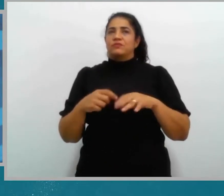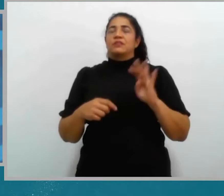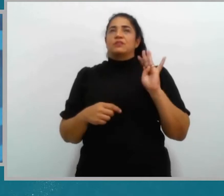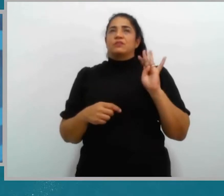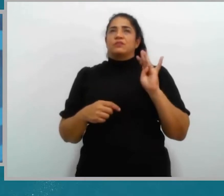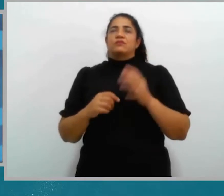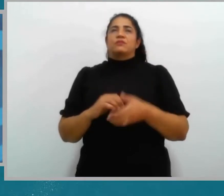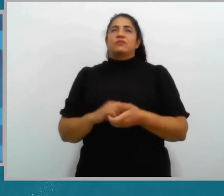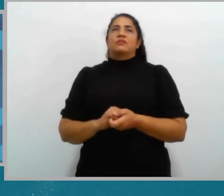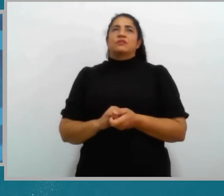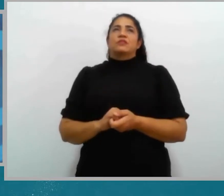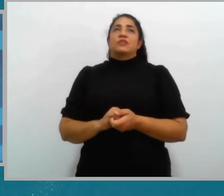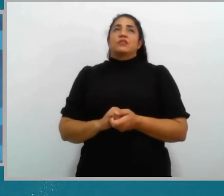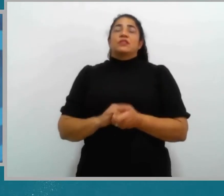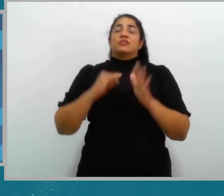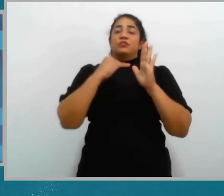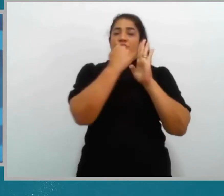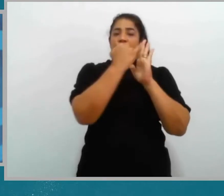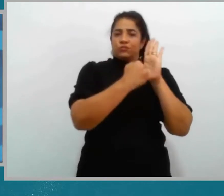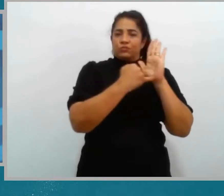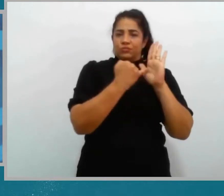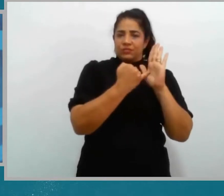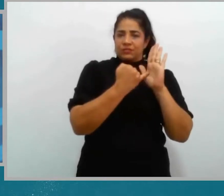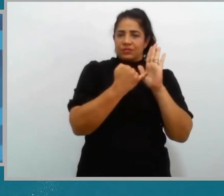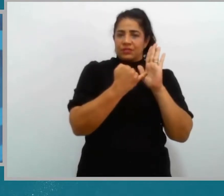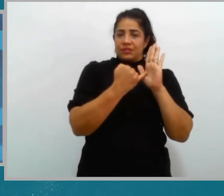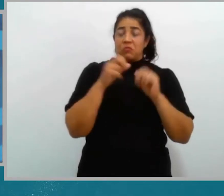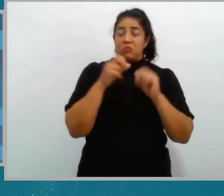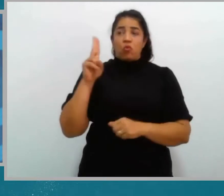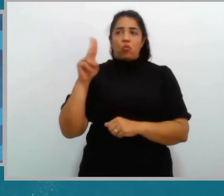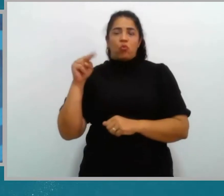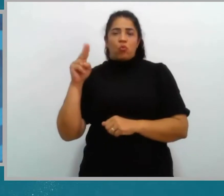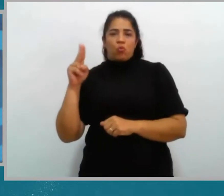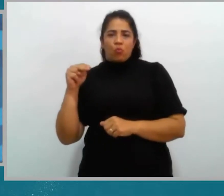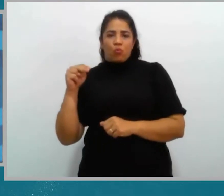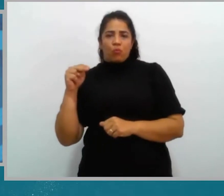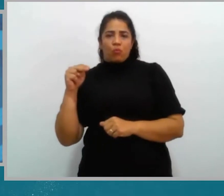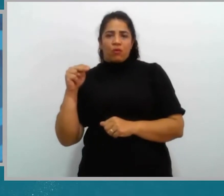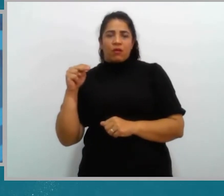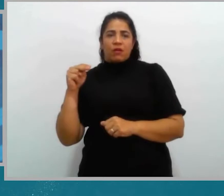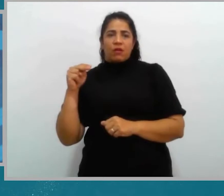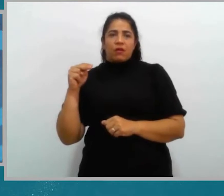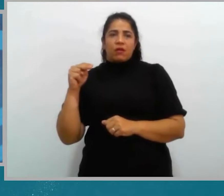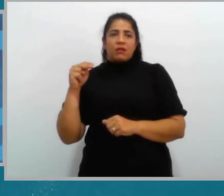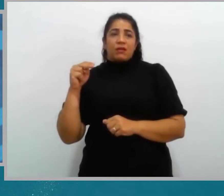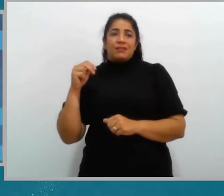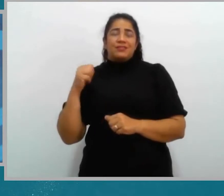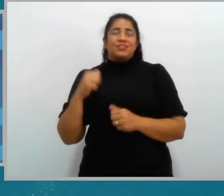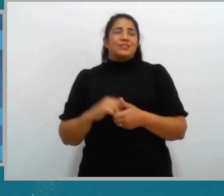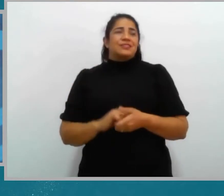achou-se grávida pelo Espírito Santo.